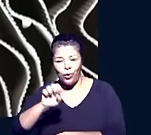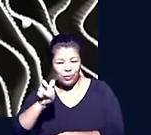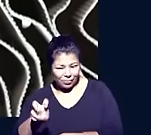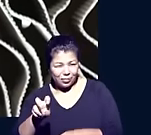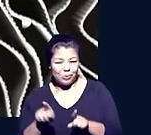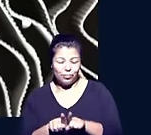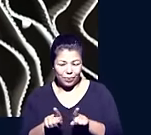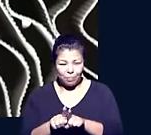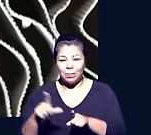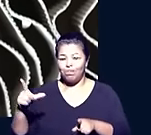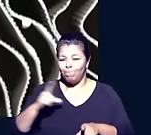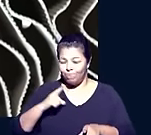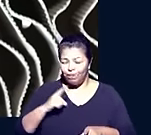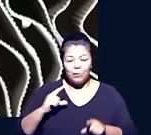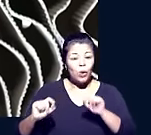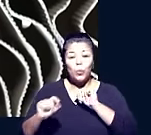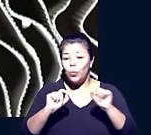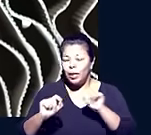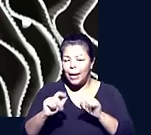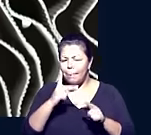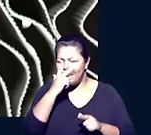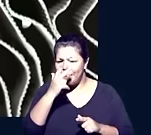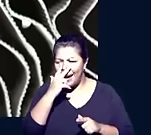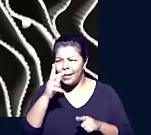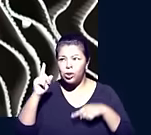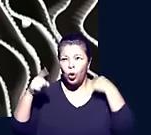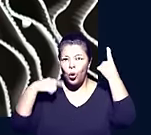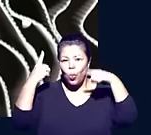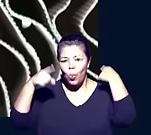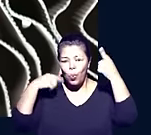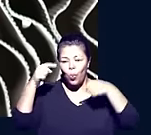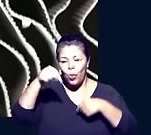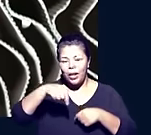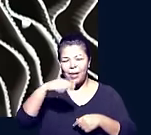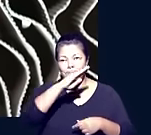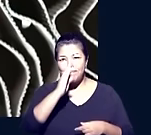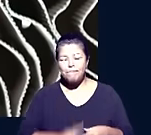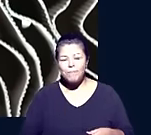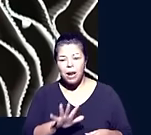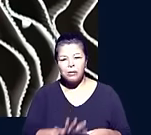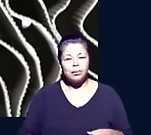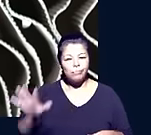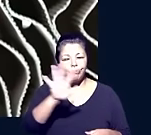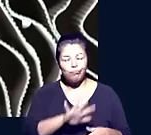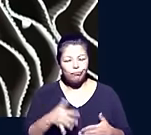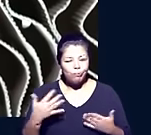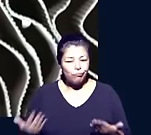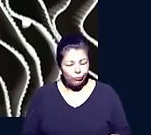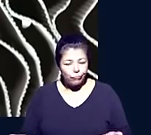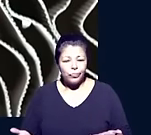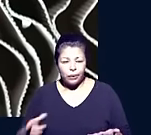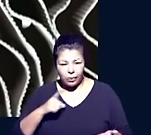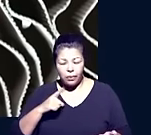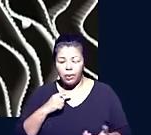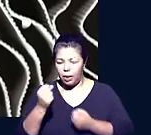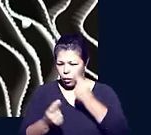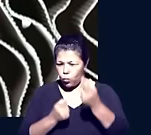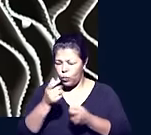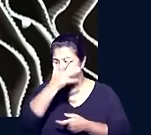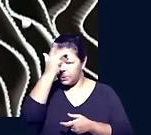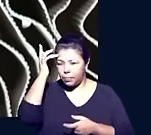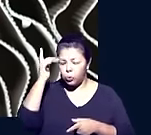Manicômio tributário que o Brasil vive E aí tem muita gente que investiu em cima dos incentivos